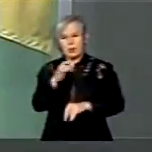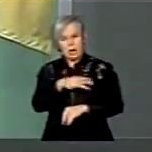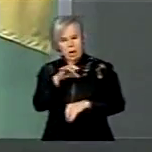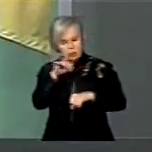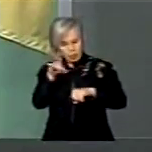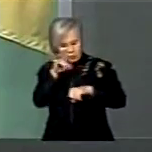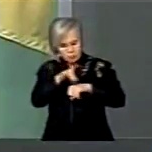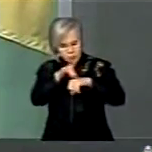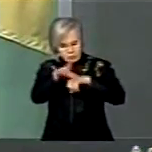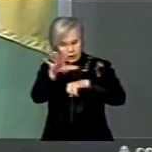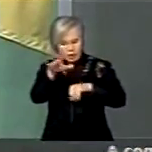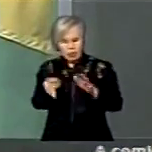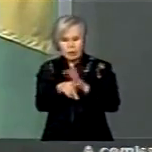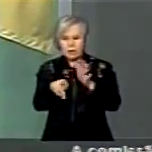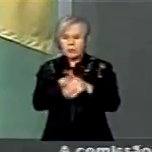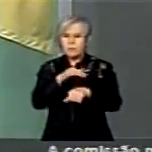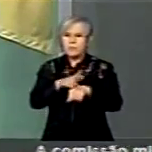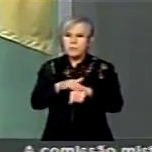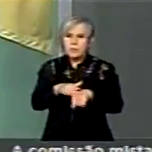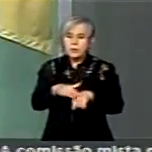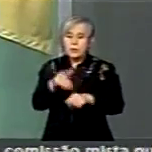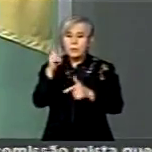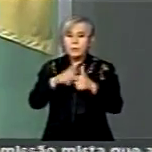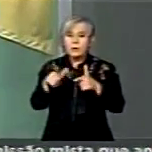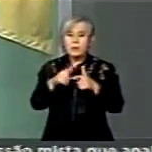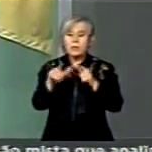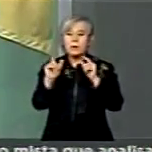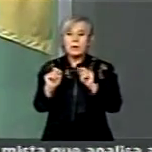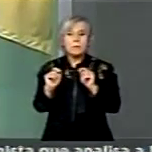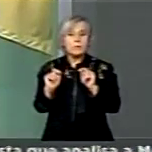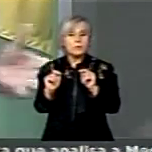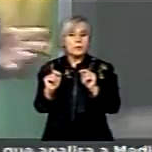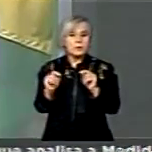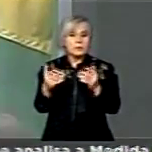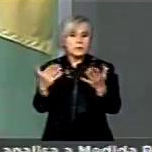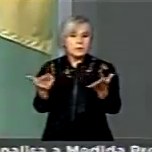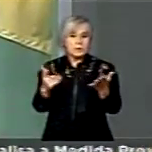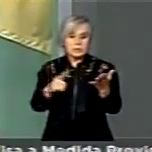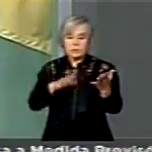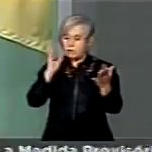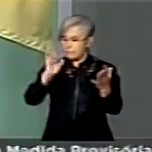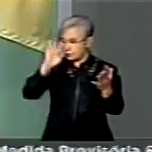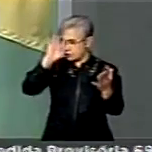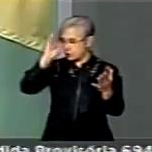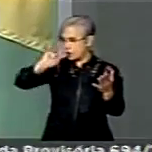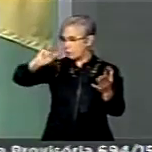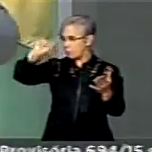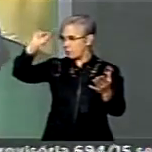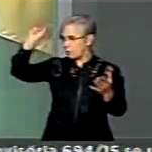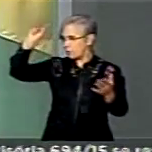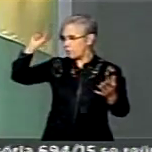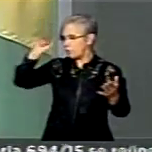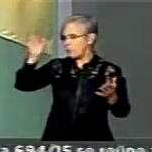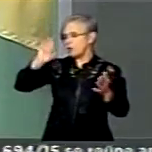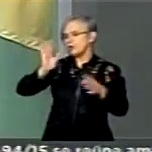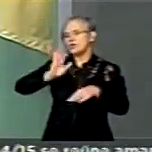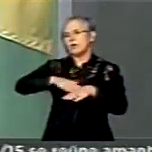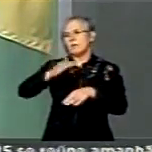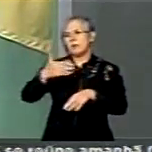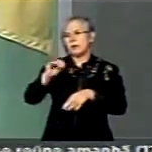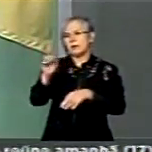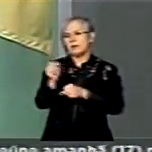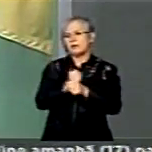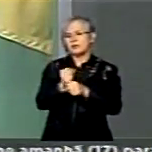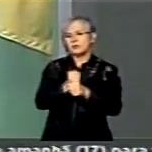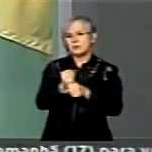mosquito. E a raiz do problema está numa solução que foi arguída, que foi colocada para a nação brasileira há mais de 100 anos